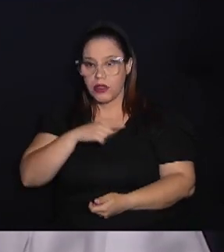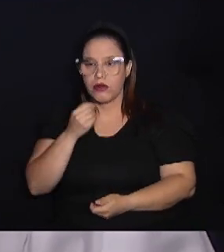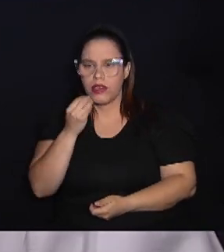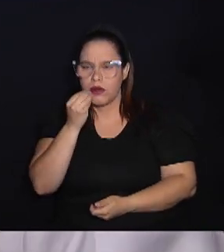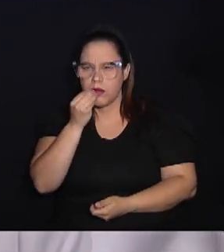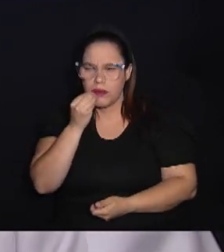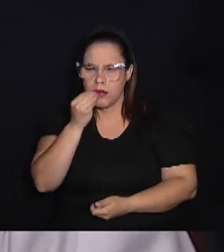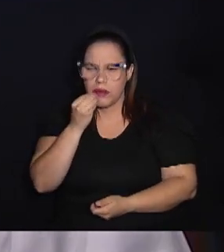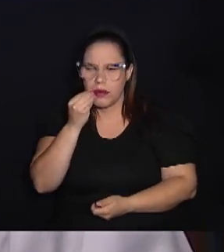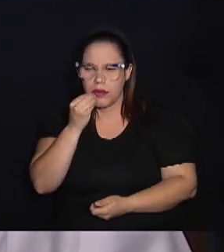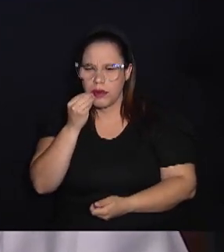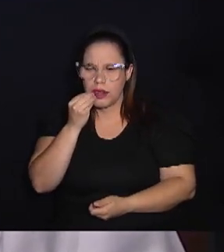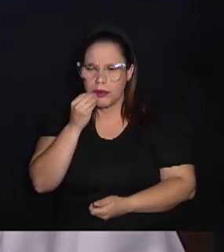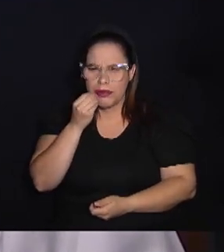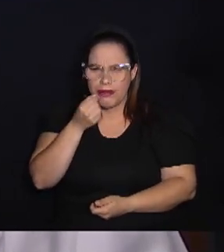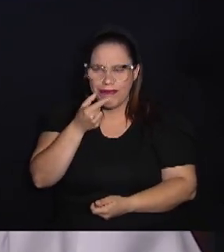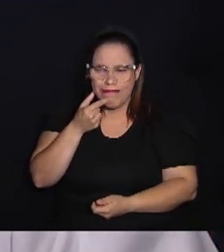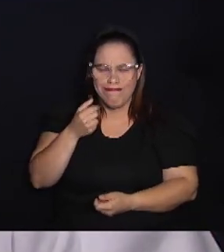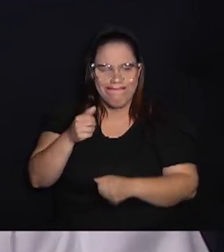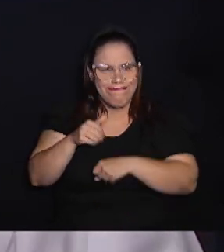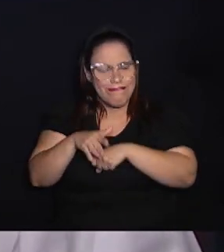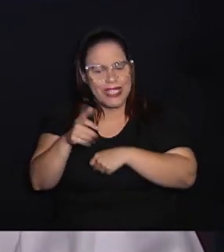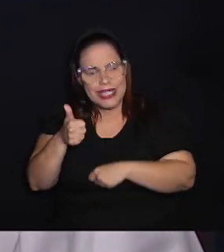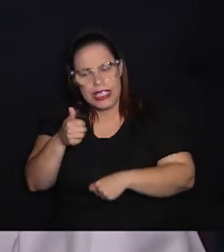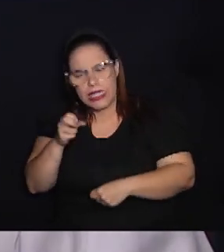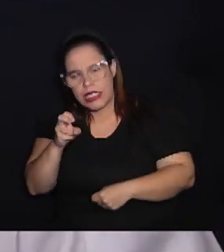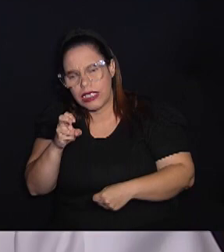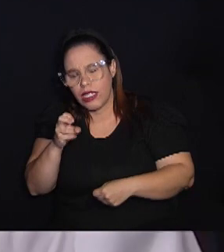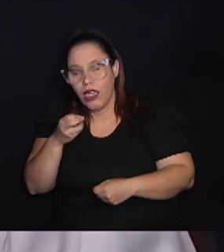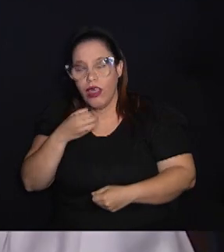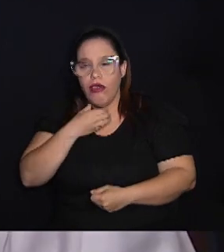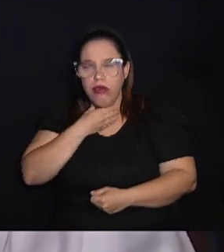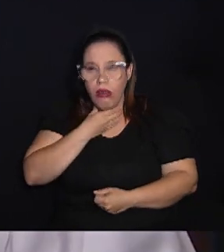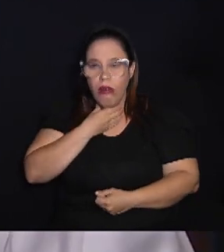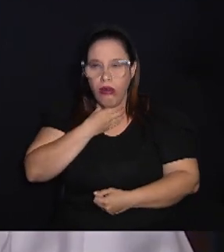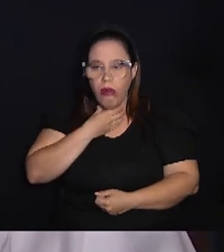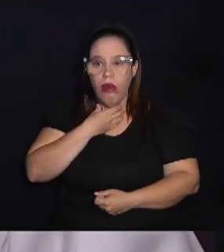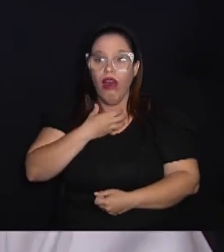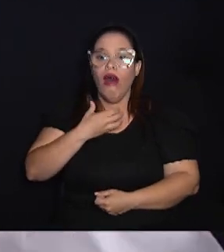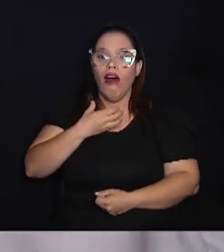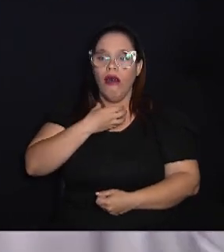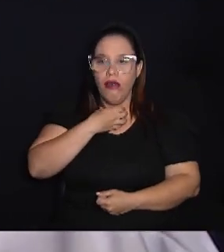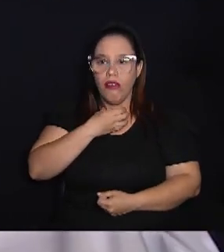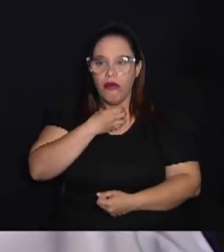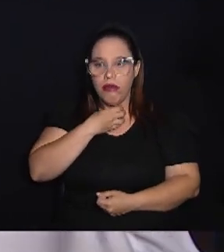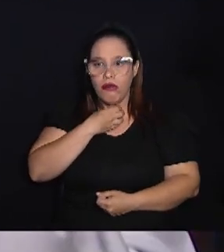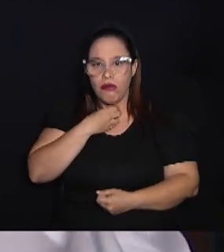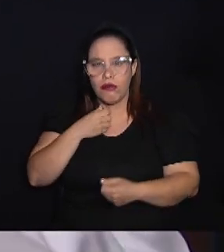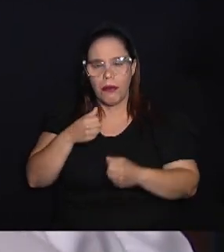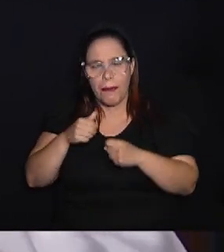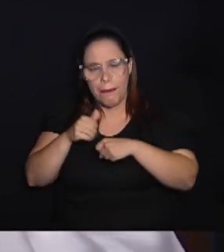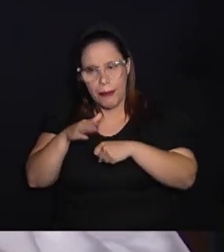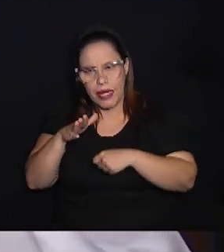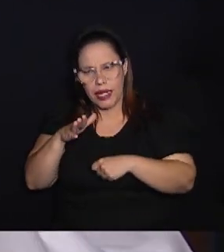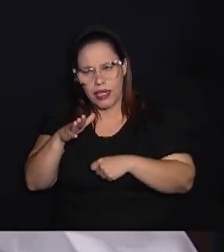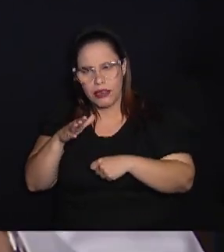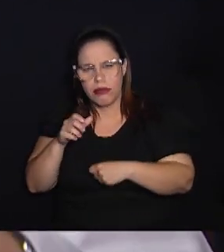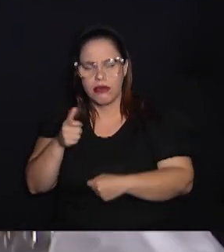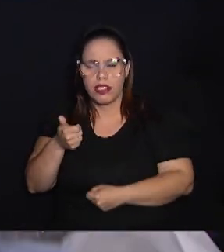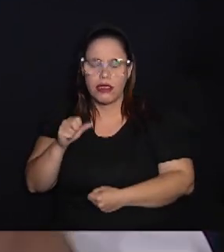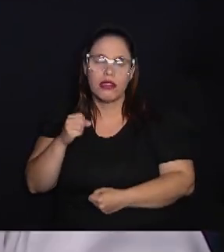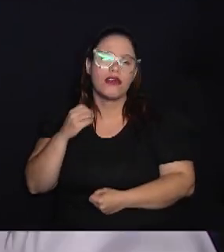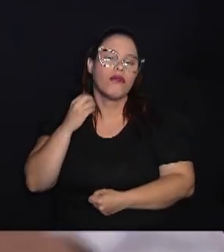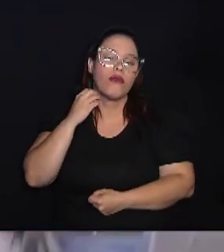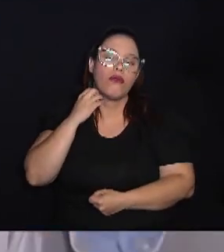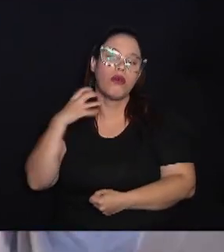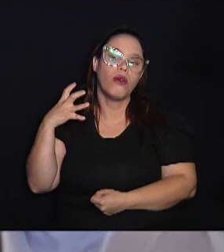não cicatriza há mais de 15 dias, uma rouquidão há mais de 15 dias, aparecer um caroço no pescoço